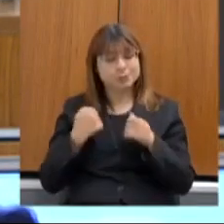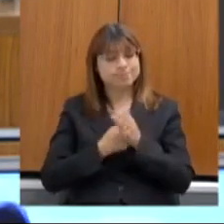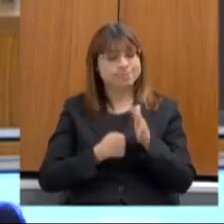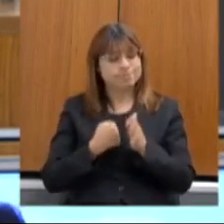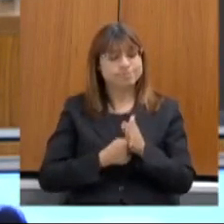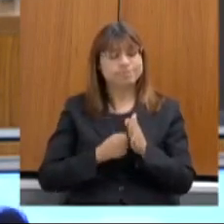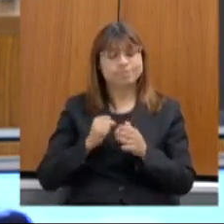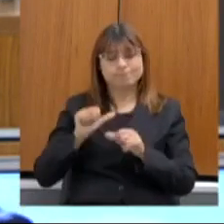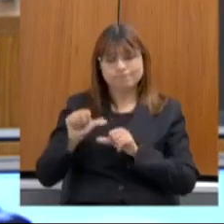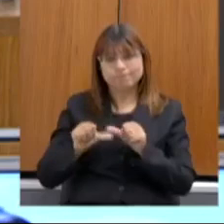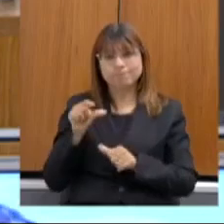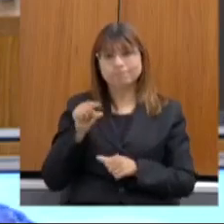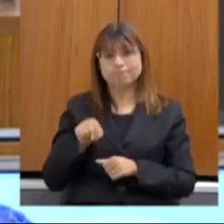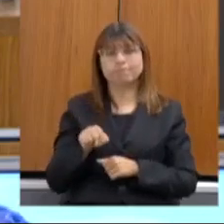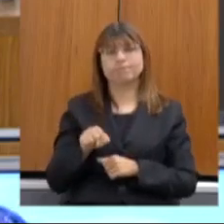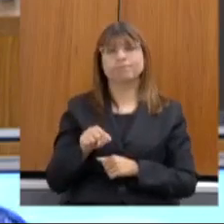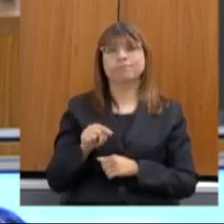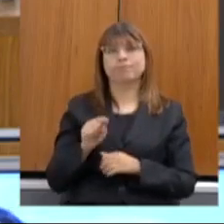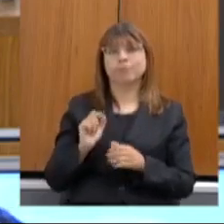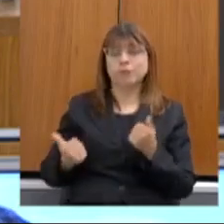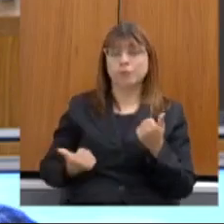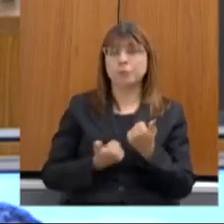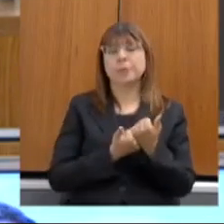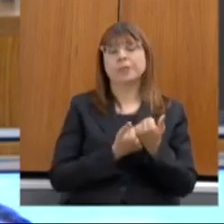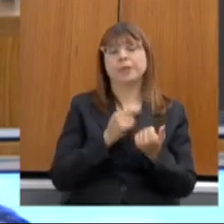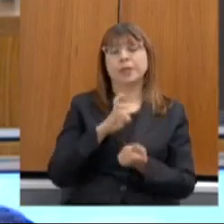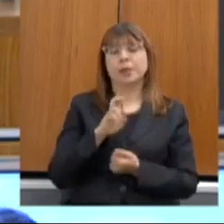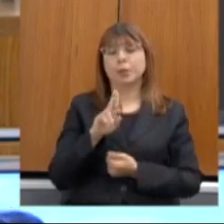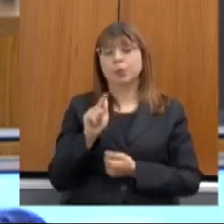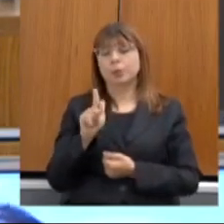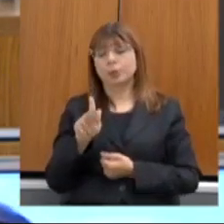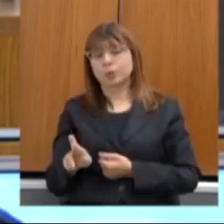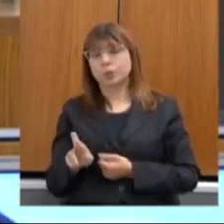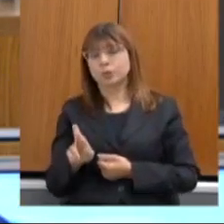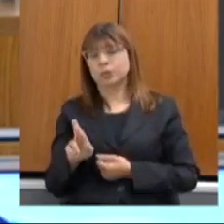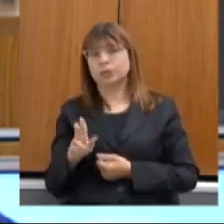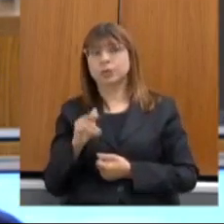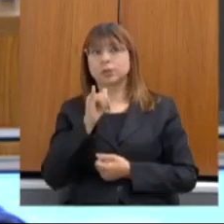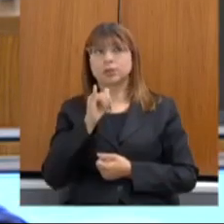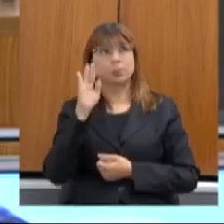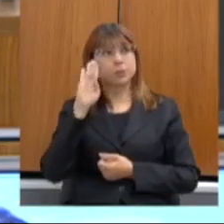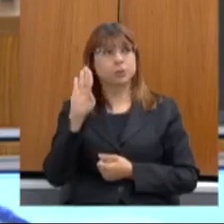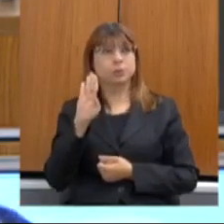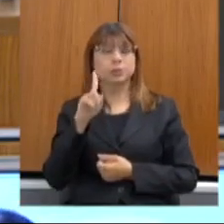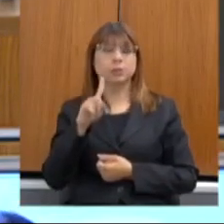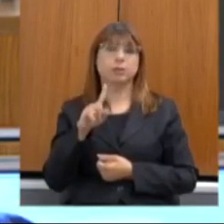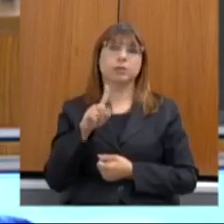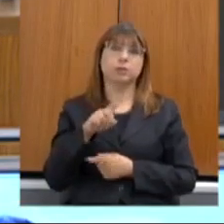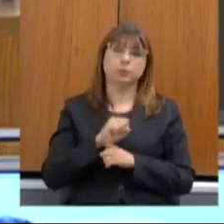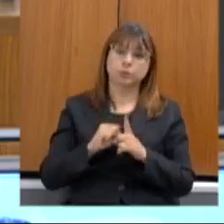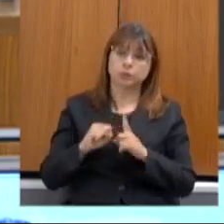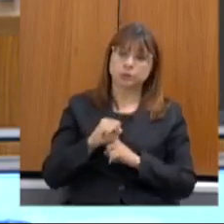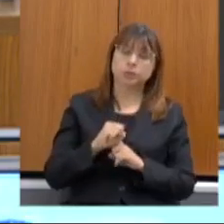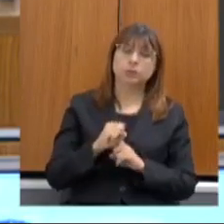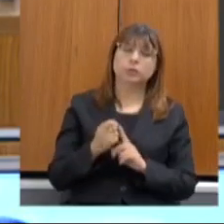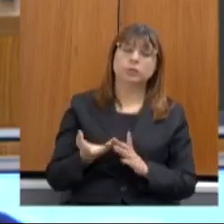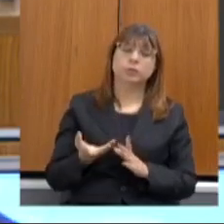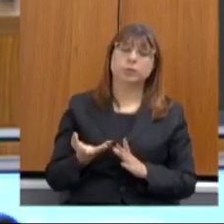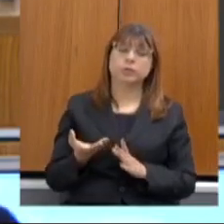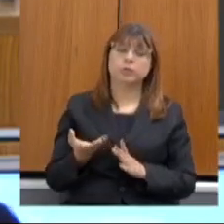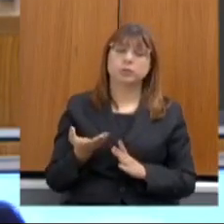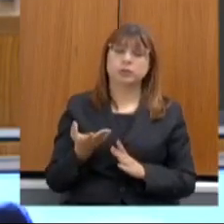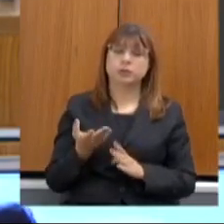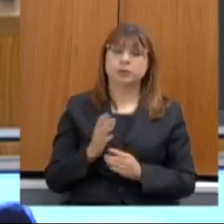né apoiar e as redes é de prioritariamente as a sociais para a gente